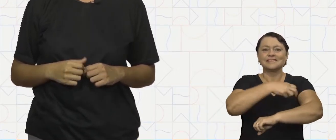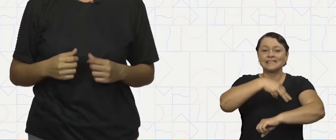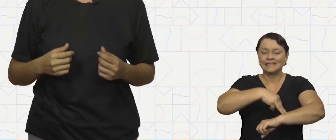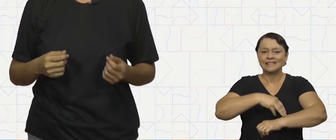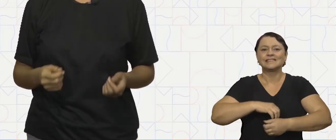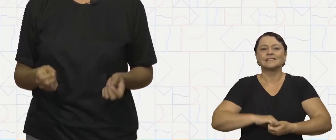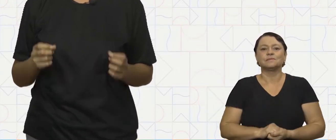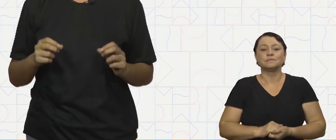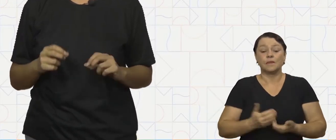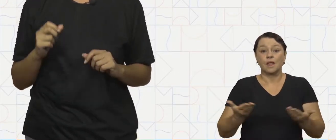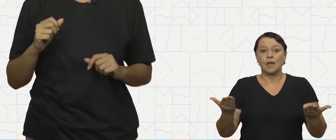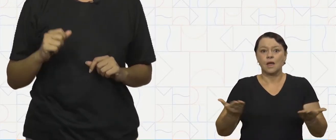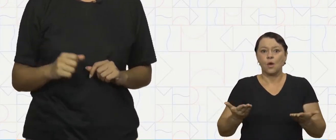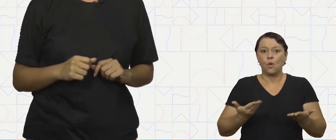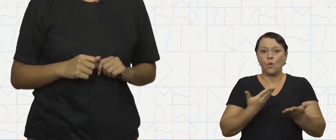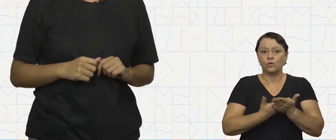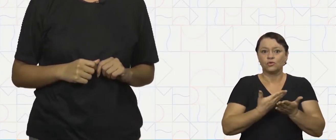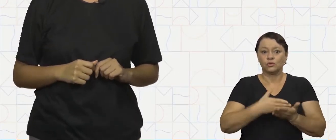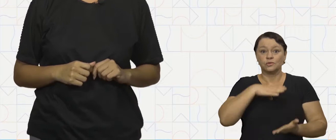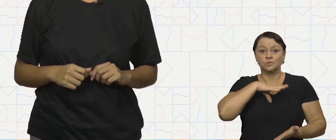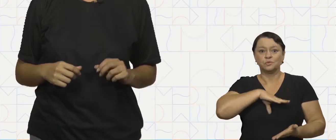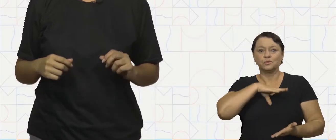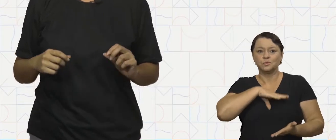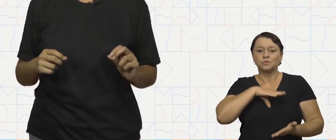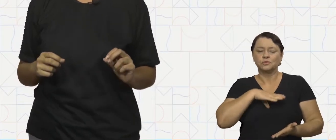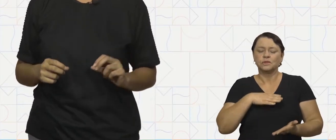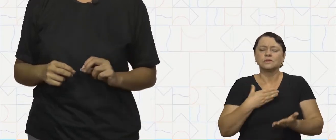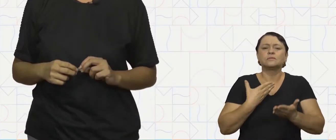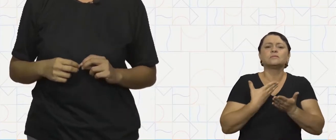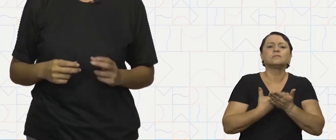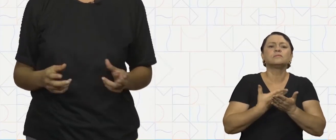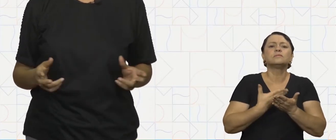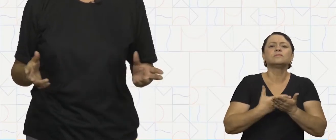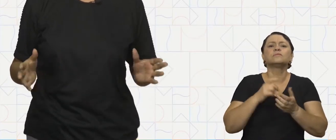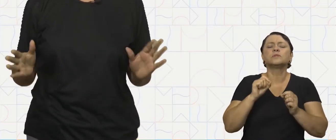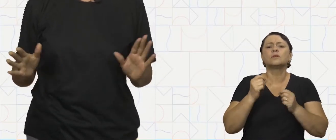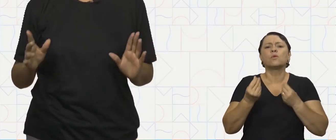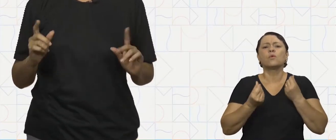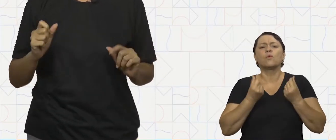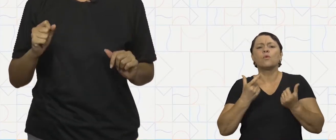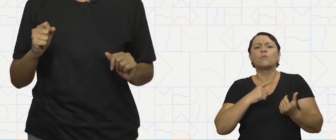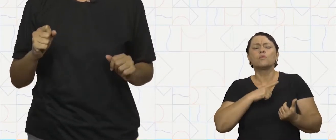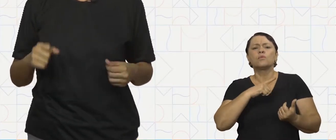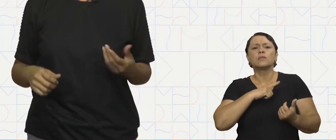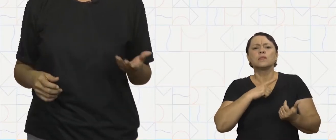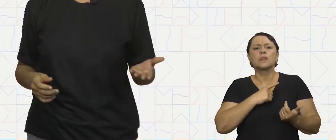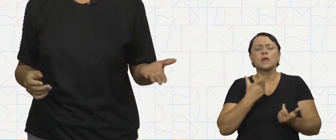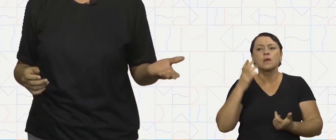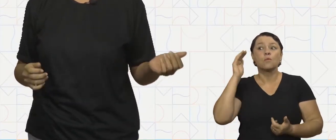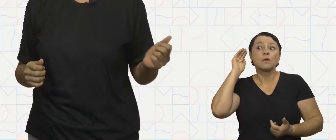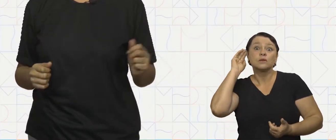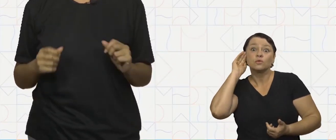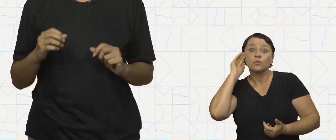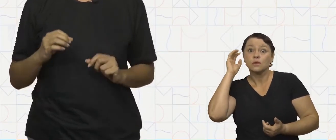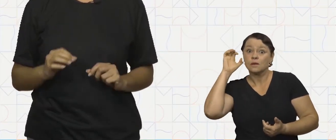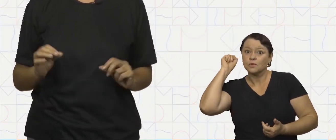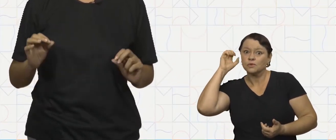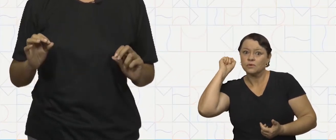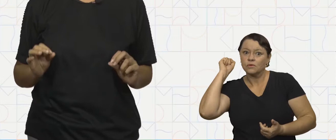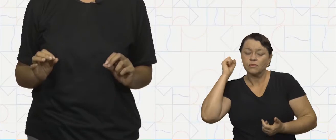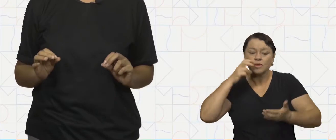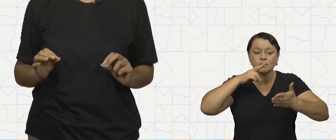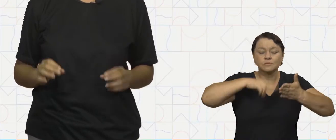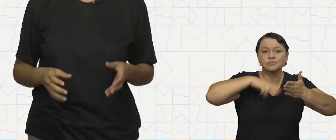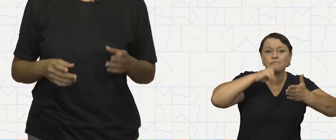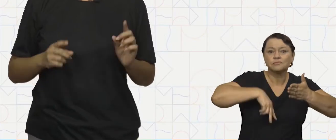Semente. Em nossa aula de língua portuguesa, estudaremos sobre como ter uma escuta atenta, como observar os detalhes